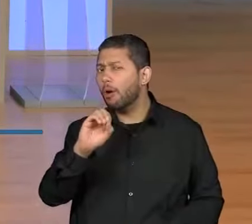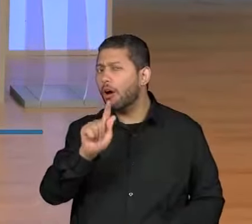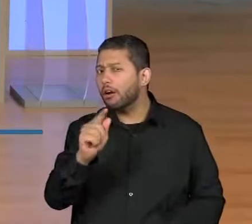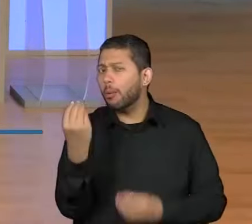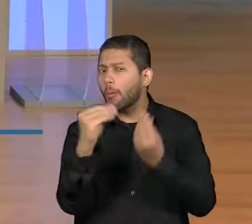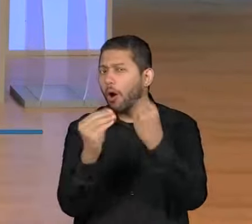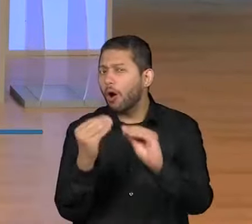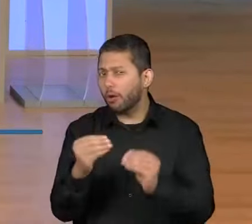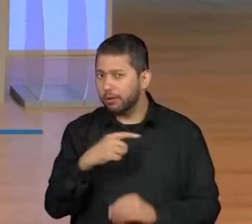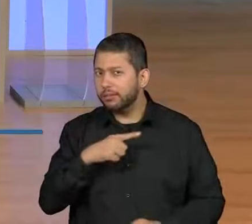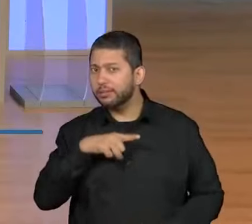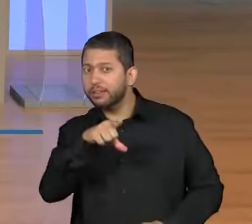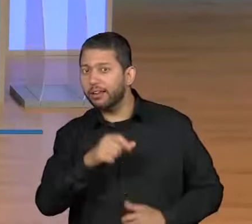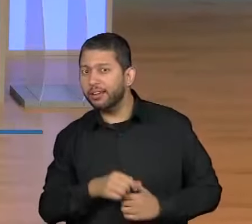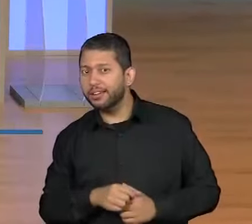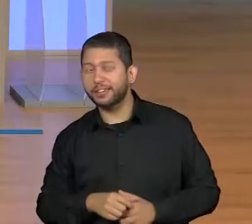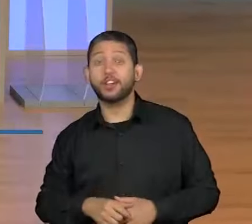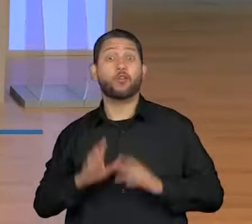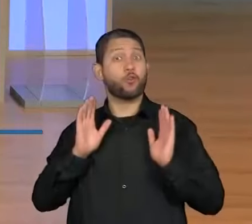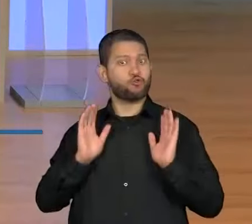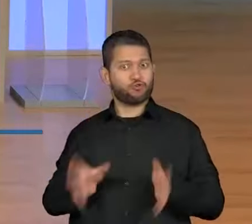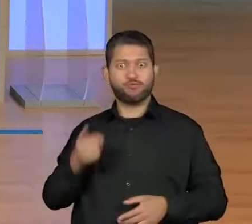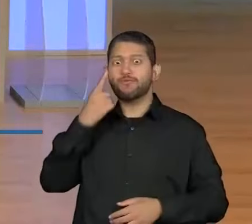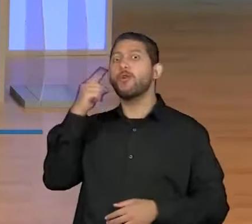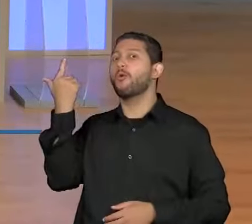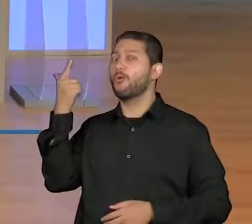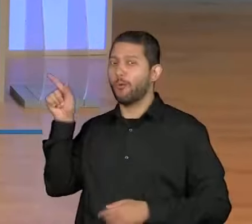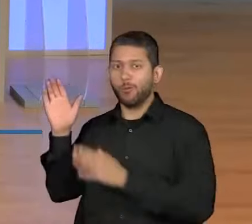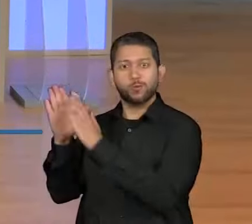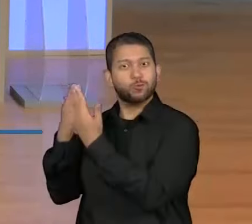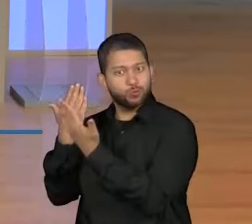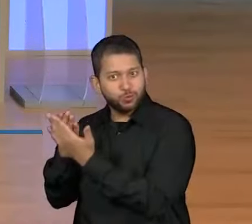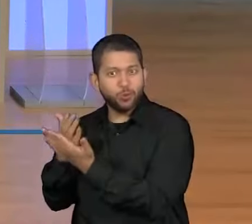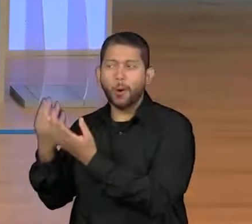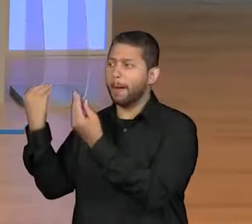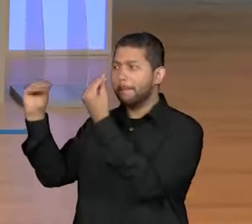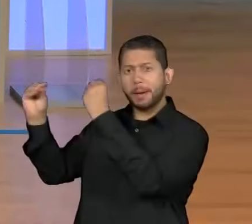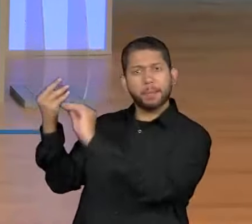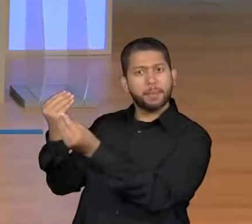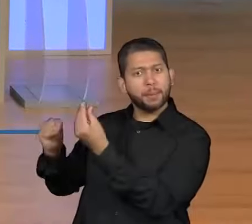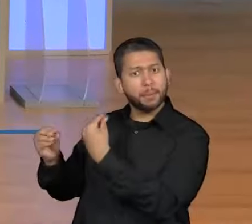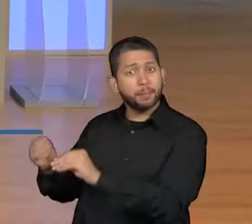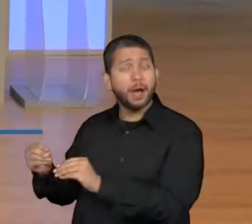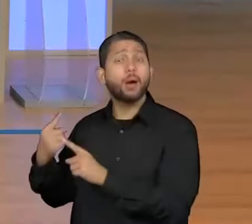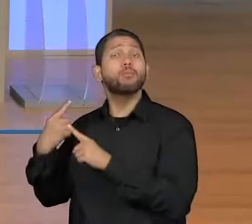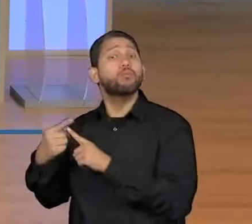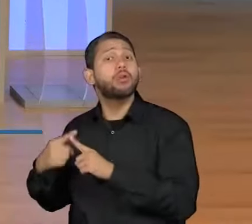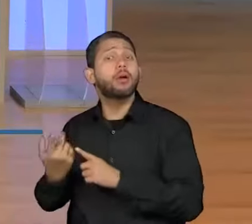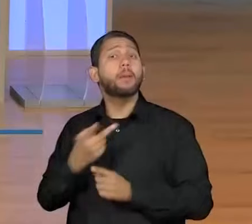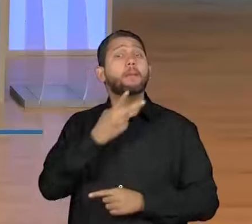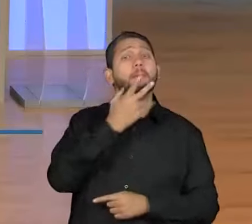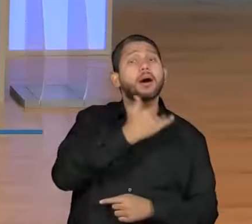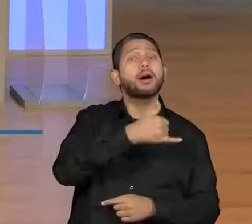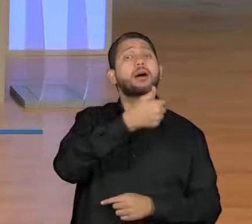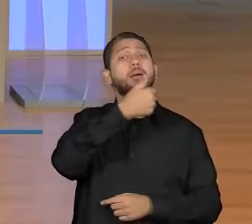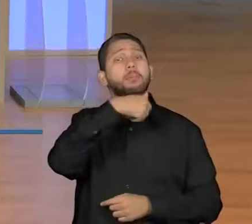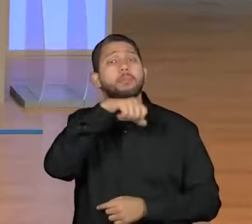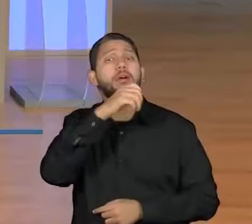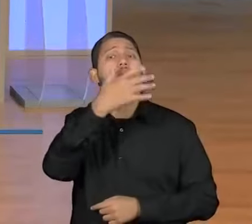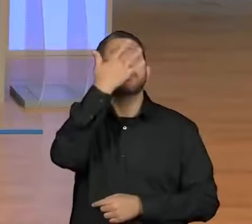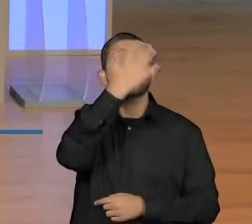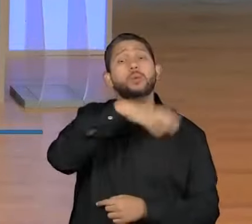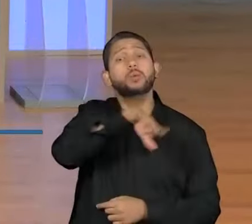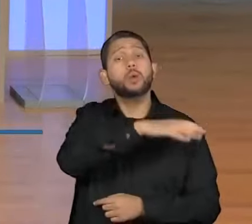deixar os pais, os familiares, a comunidade mais inserida no que está rolando dentro da escola no dia a dia,